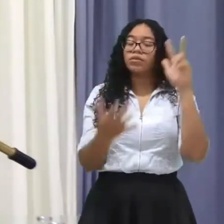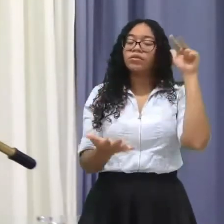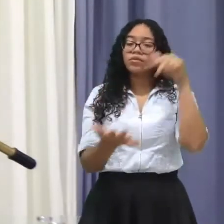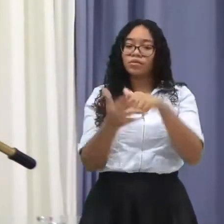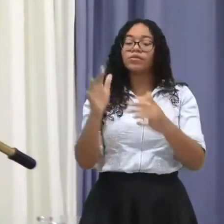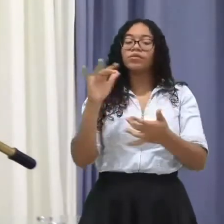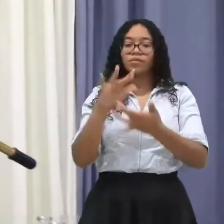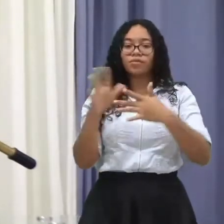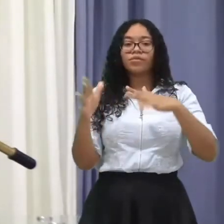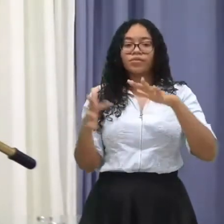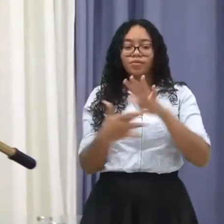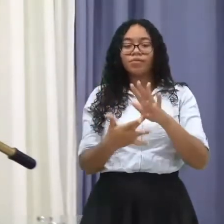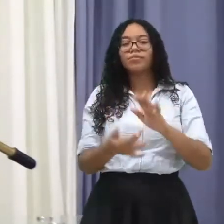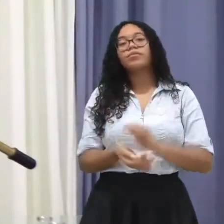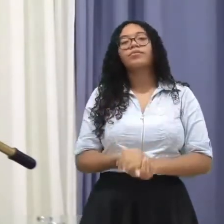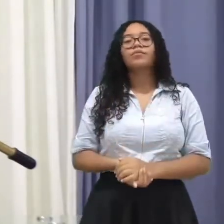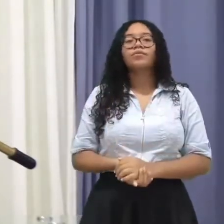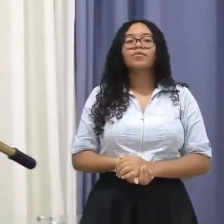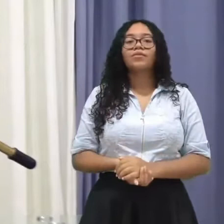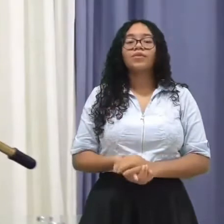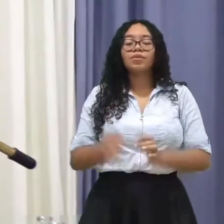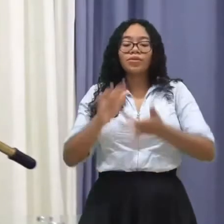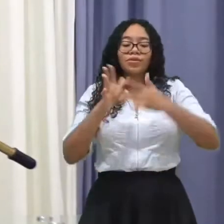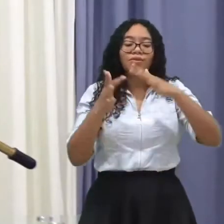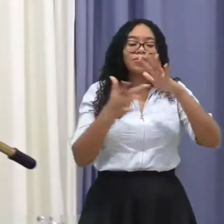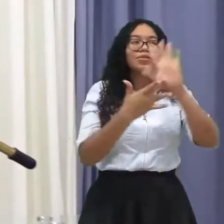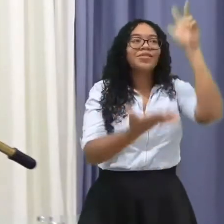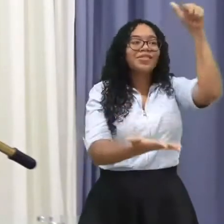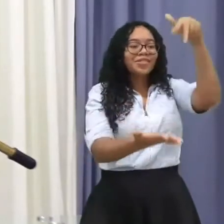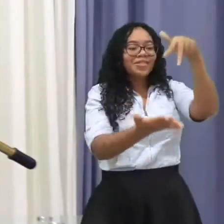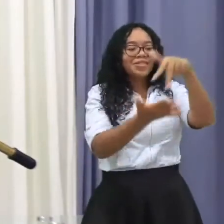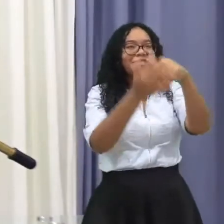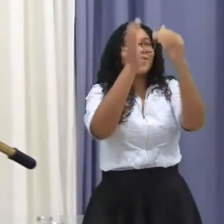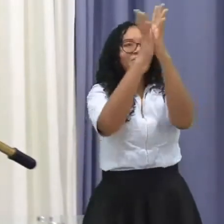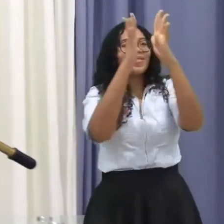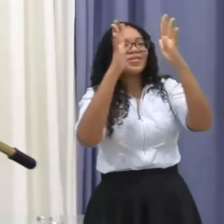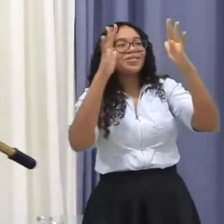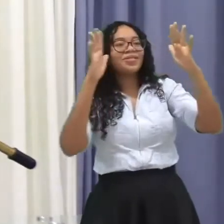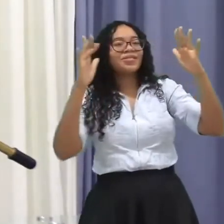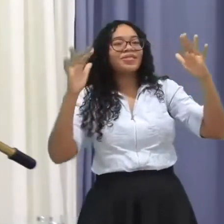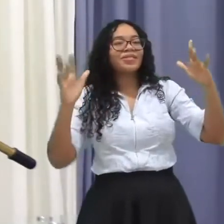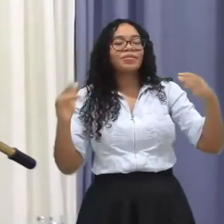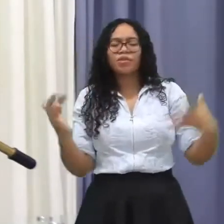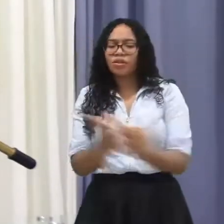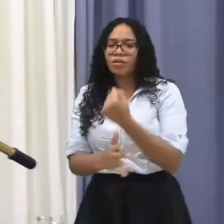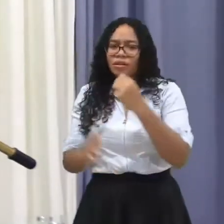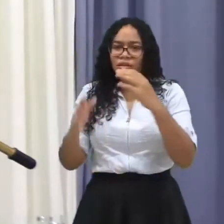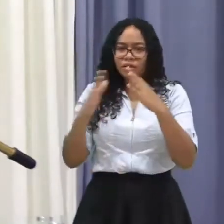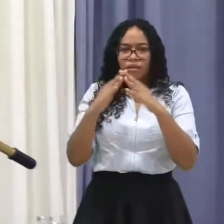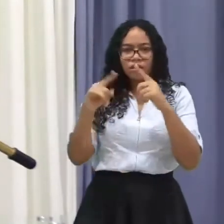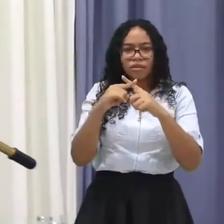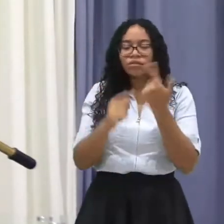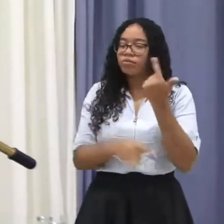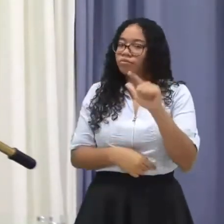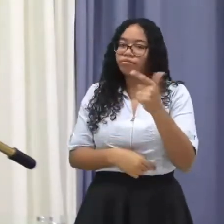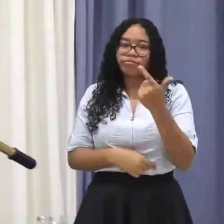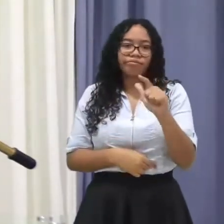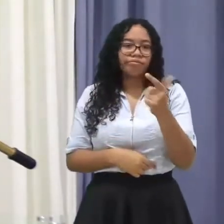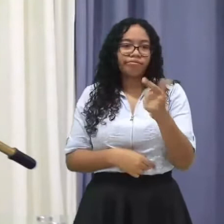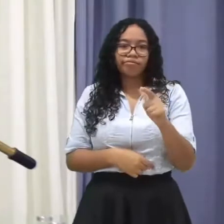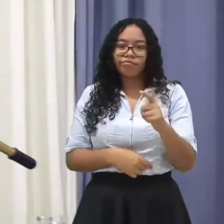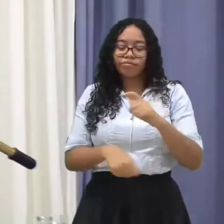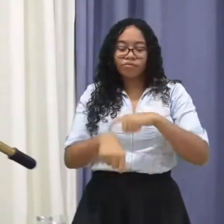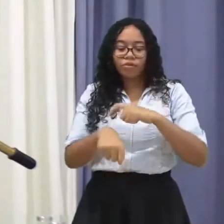que é quando ele virá em glória. Para o arrebatamento não há sinal. Nós nos baseamos em